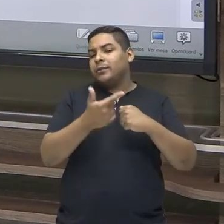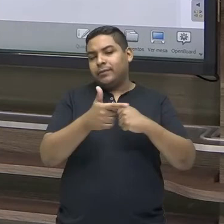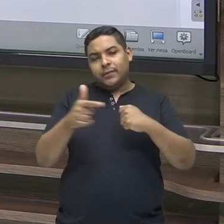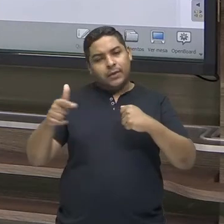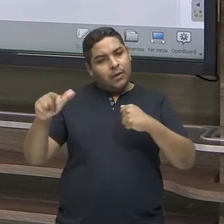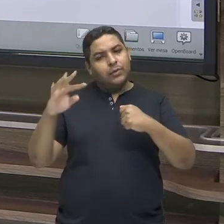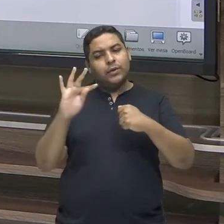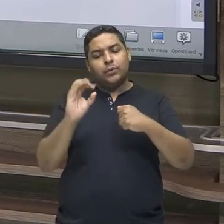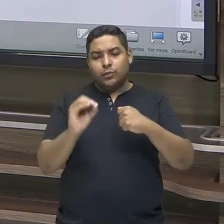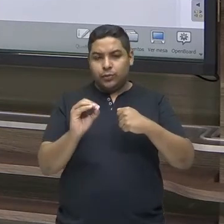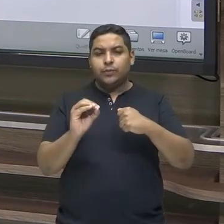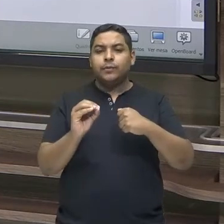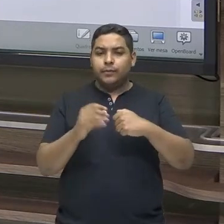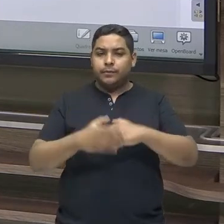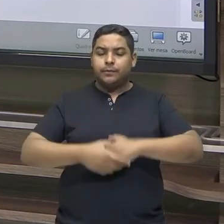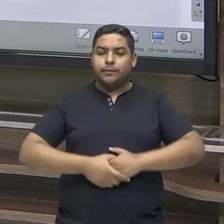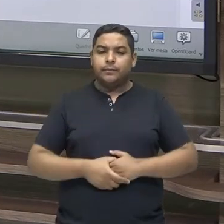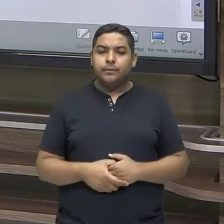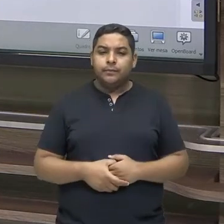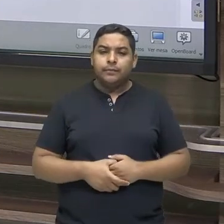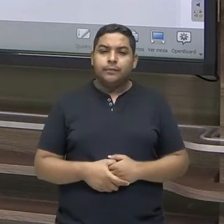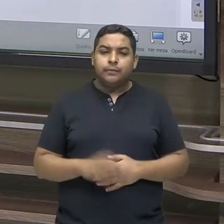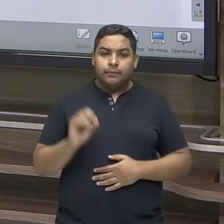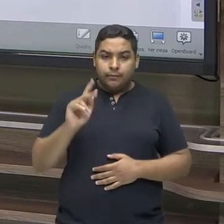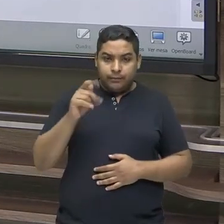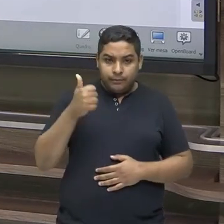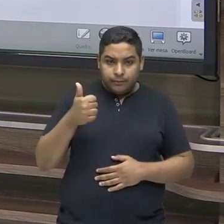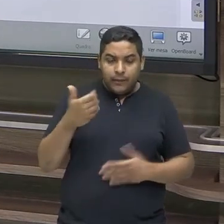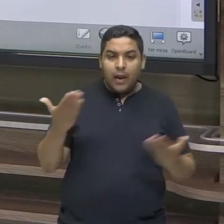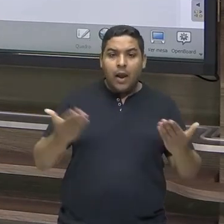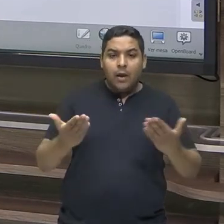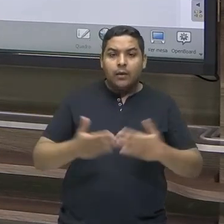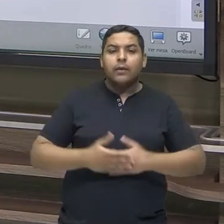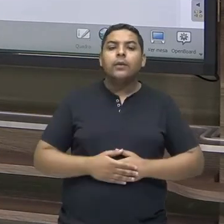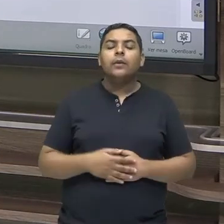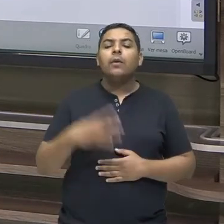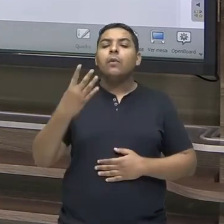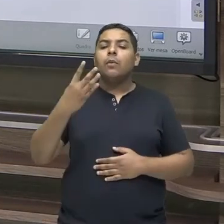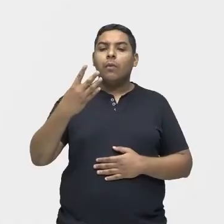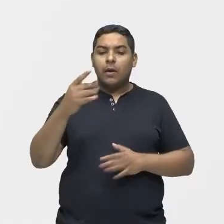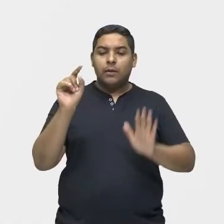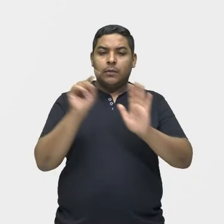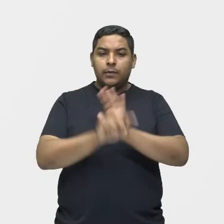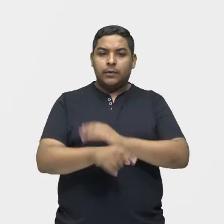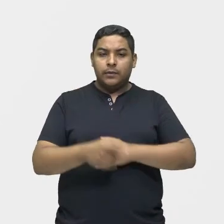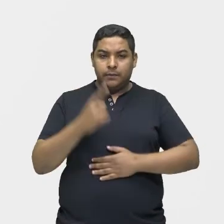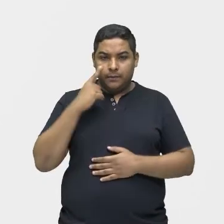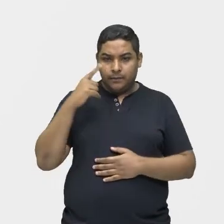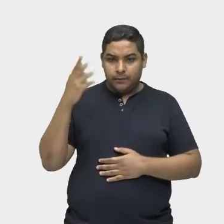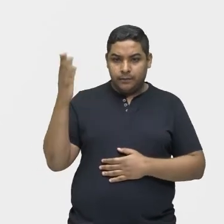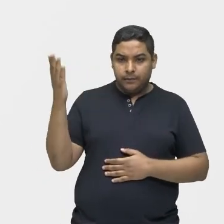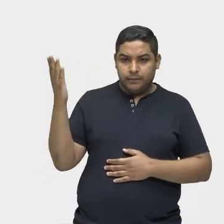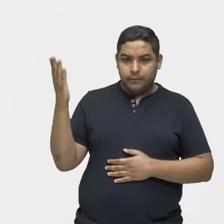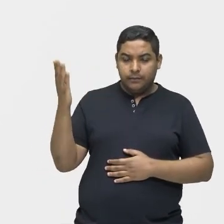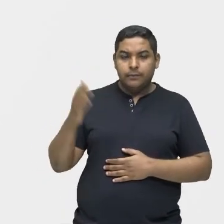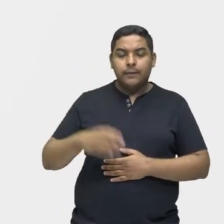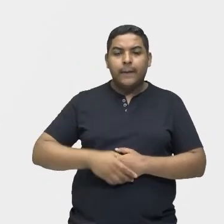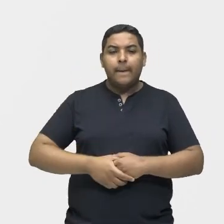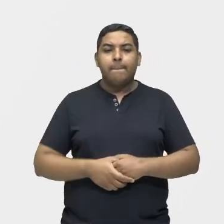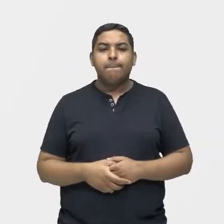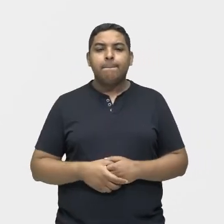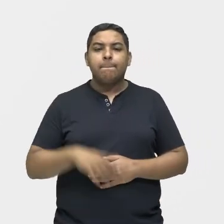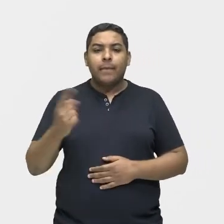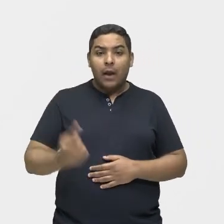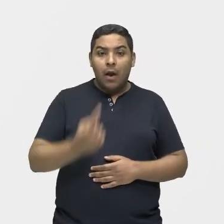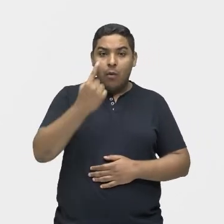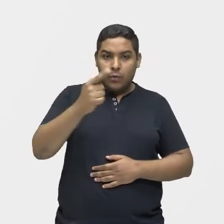estar conjugado e sem o to. Tá certo, gente? Vamos para a nossa quarta questão, olha só. A única